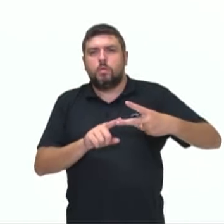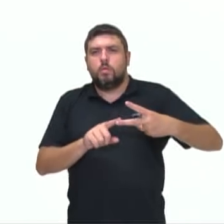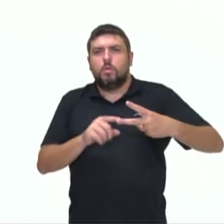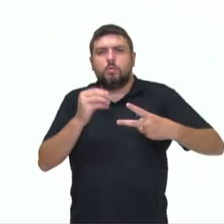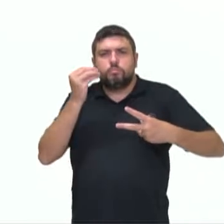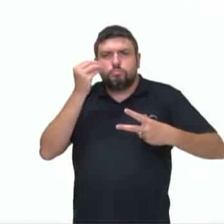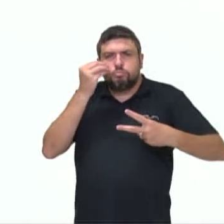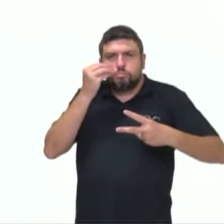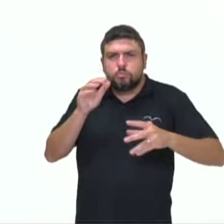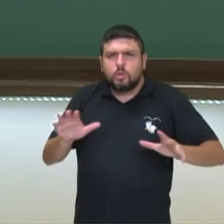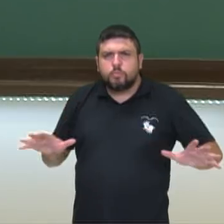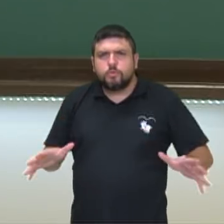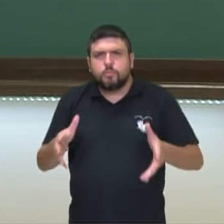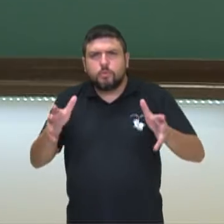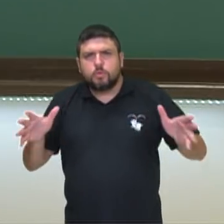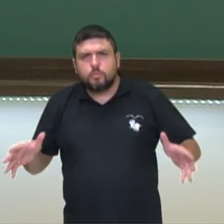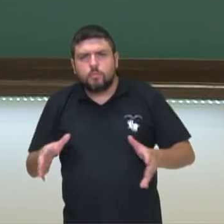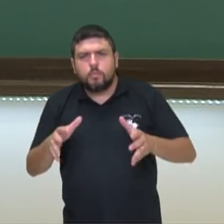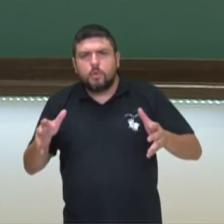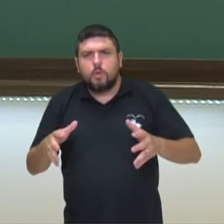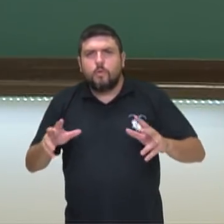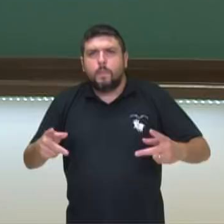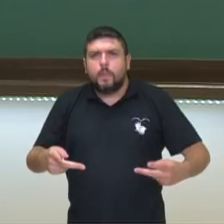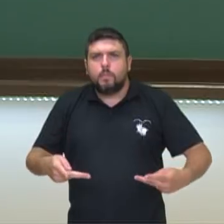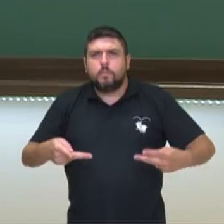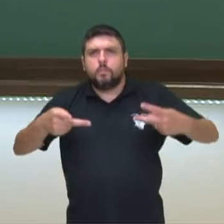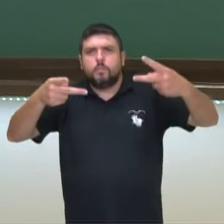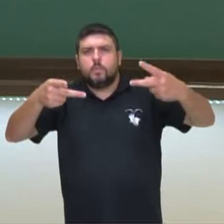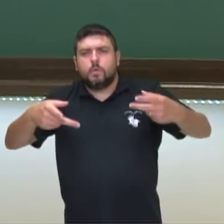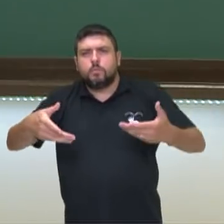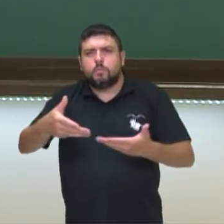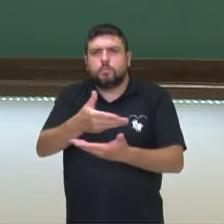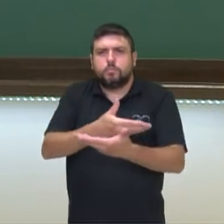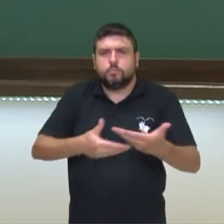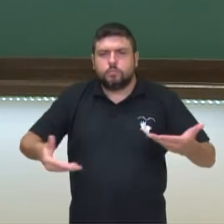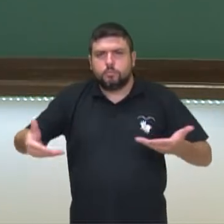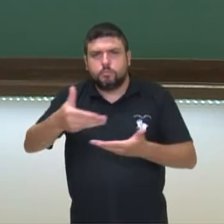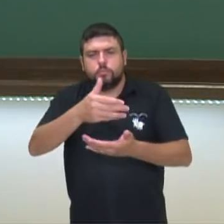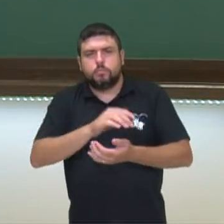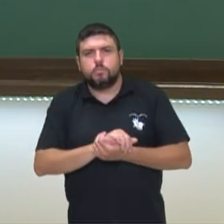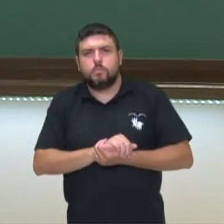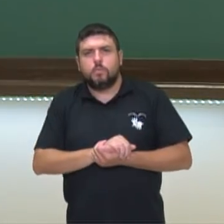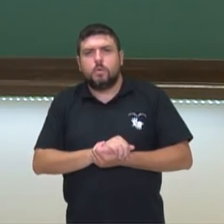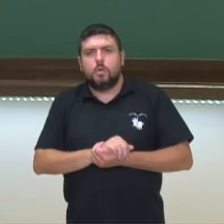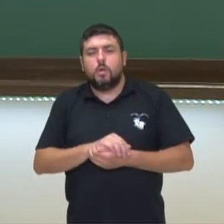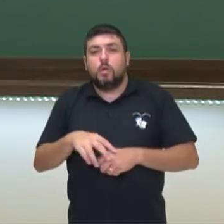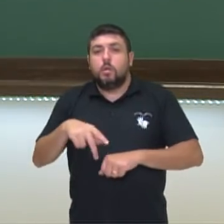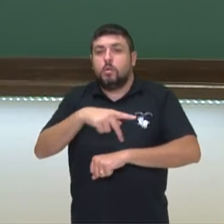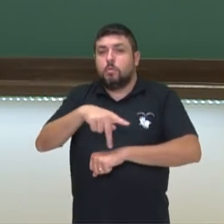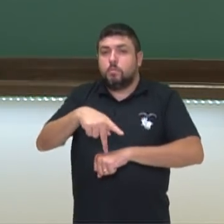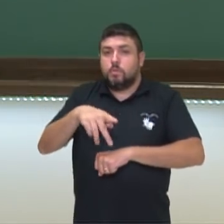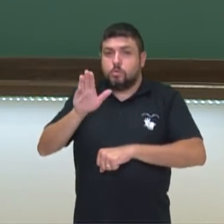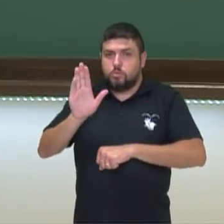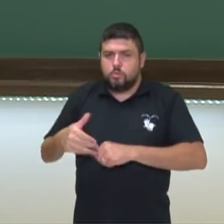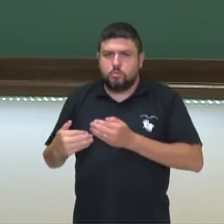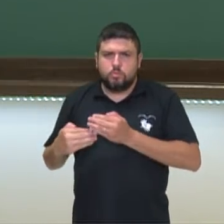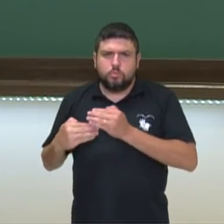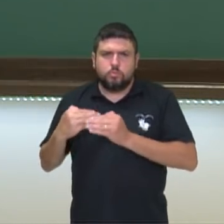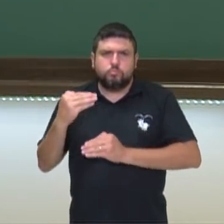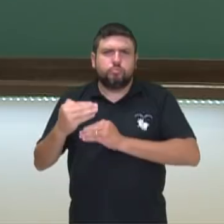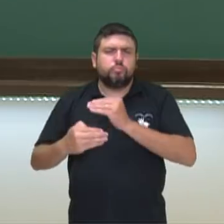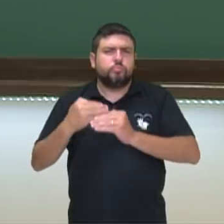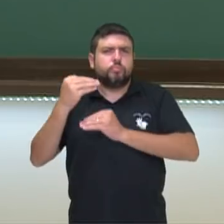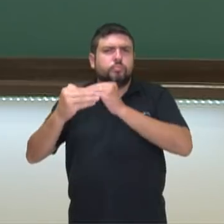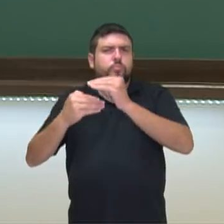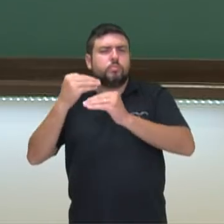prosperidade compartilhada, para que os países que são menos desenvolvidos consigam, assim, ter um maior desenvolvimento